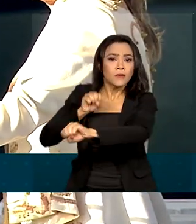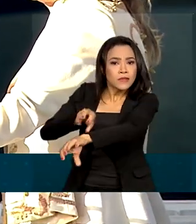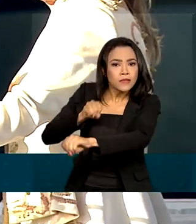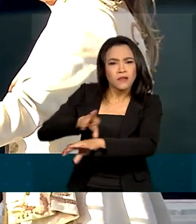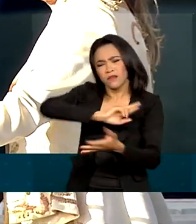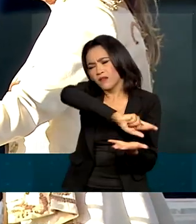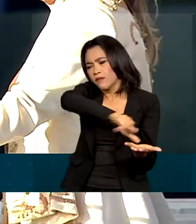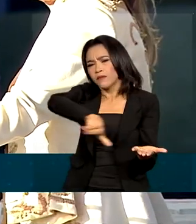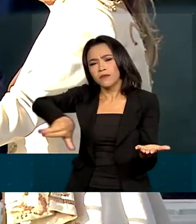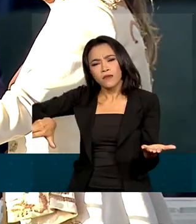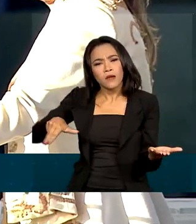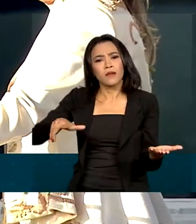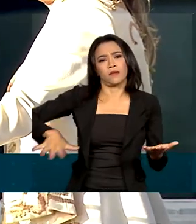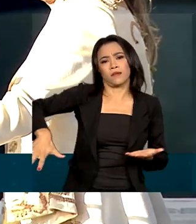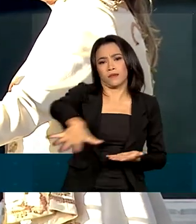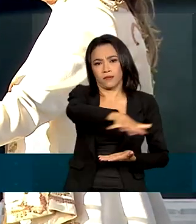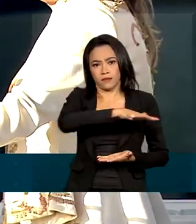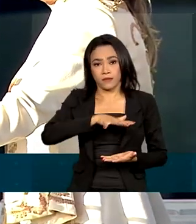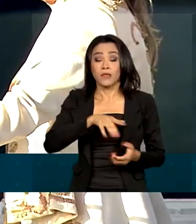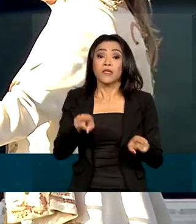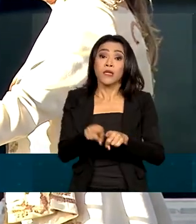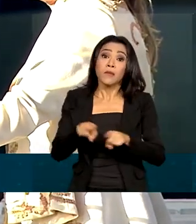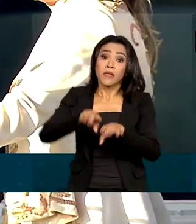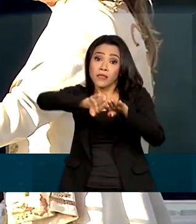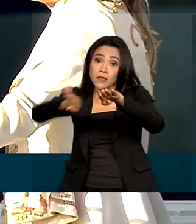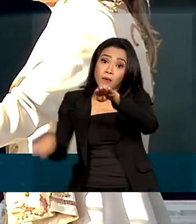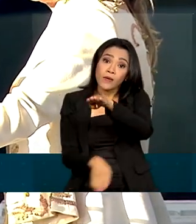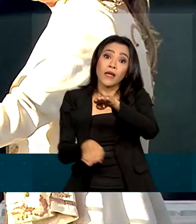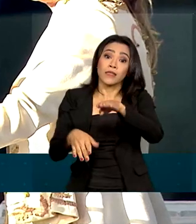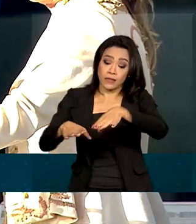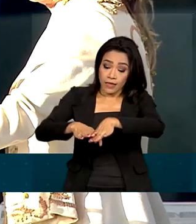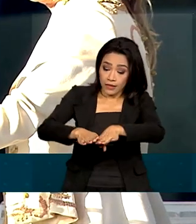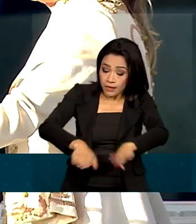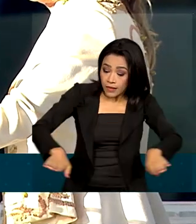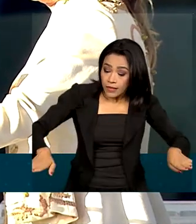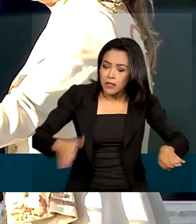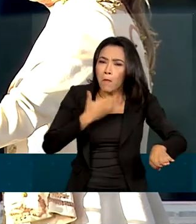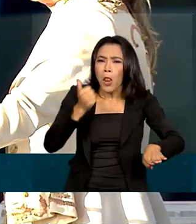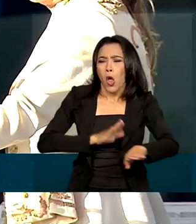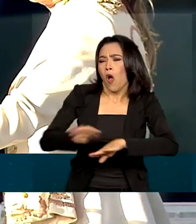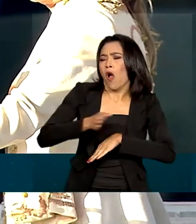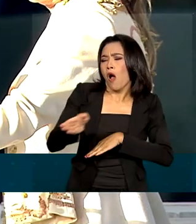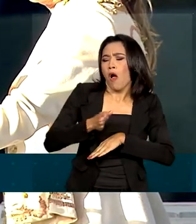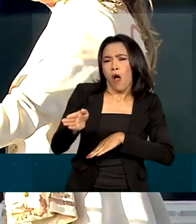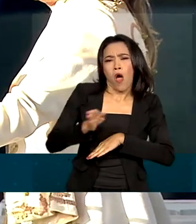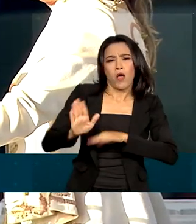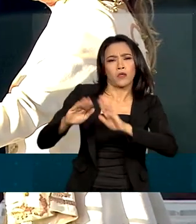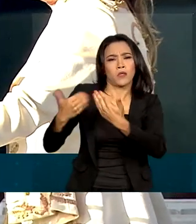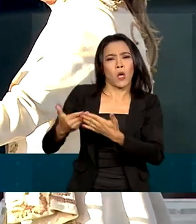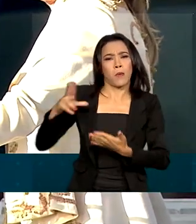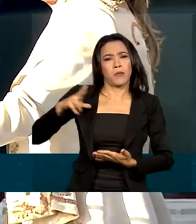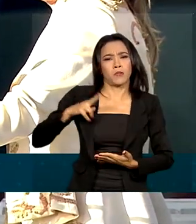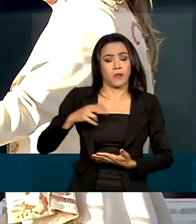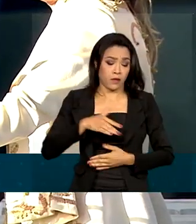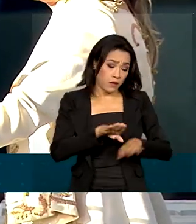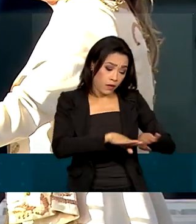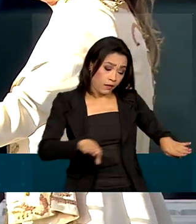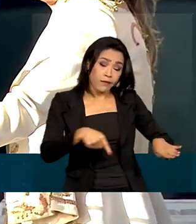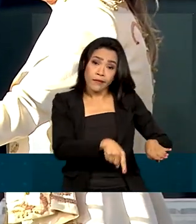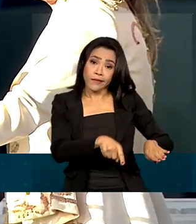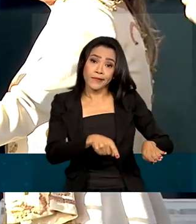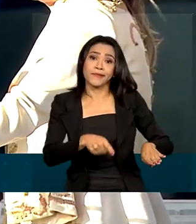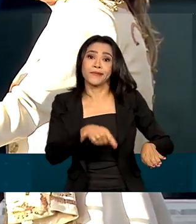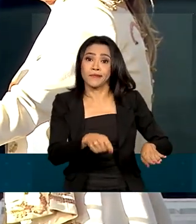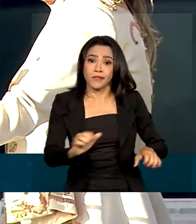demais serviços públicos, desigualdade entre a criança que frequenta a melhor escola particular e a criança que